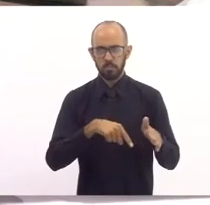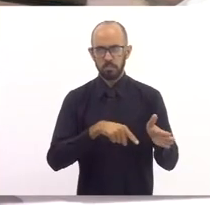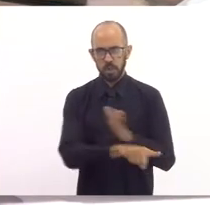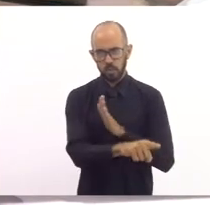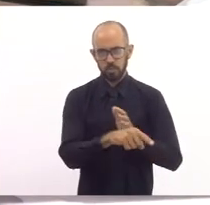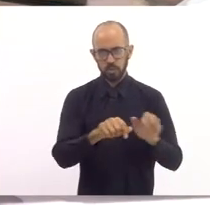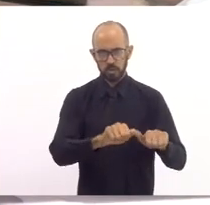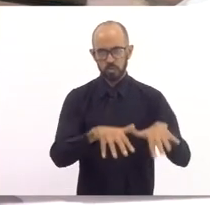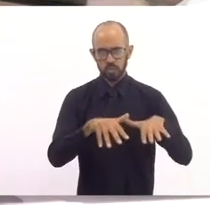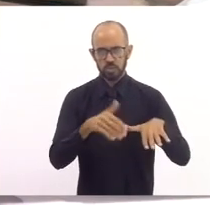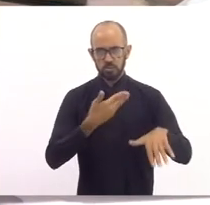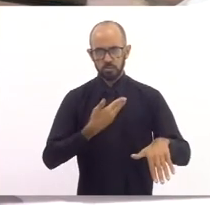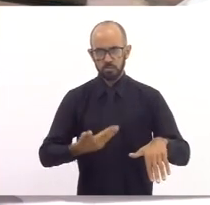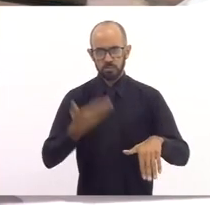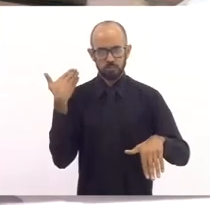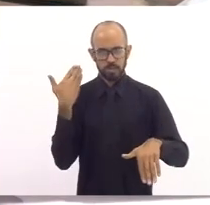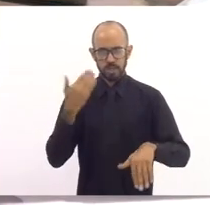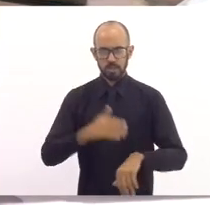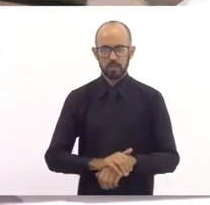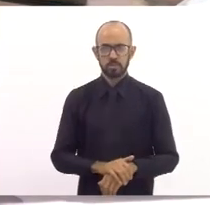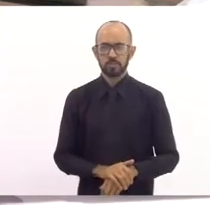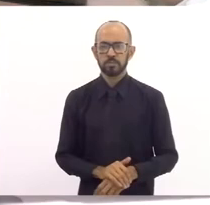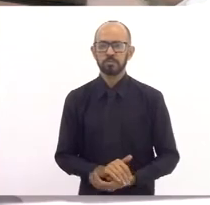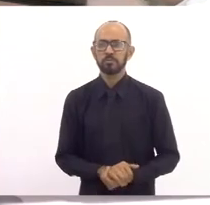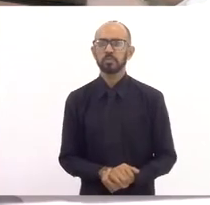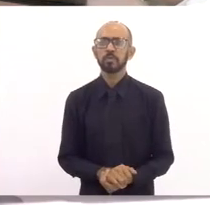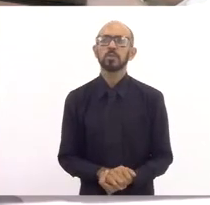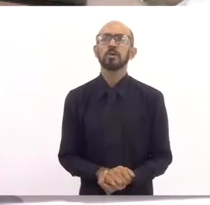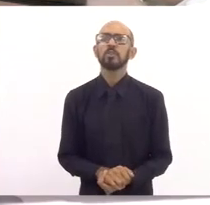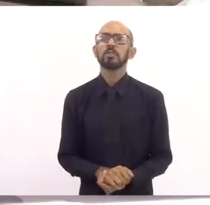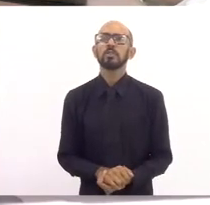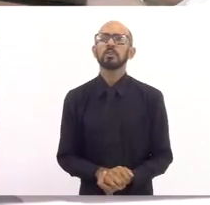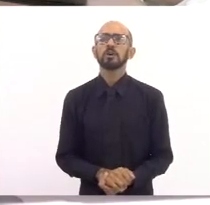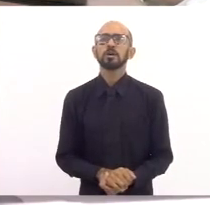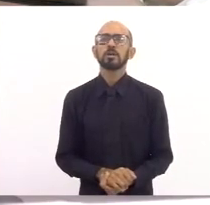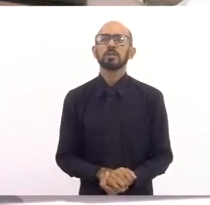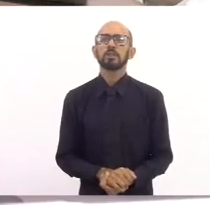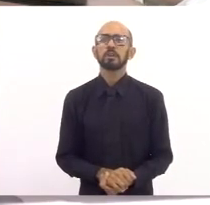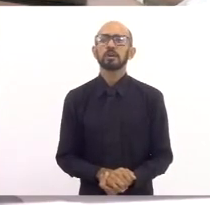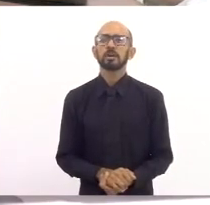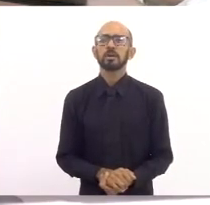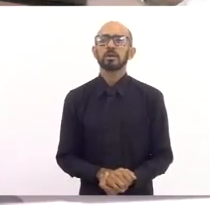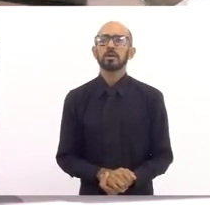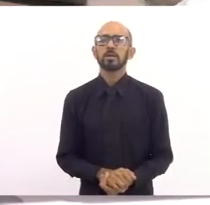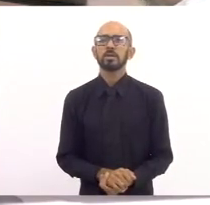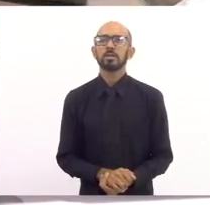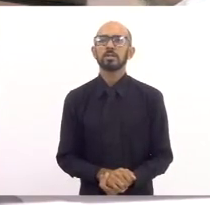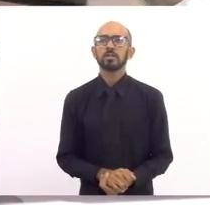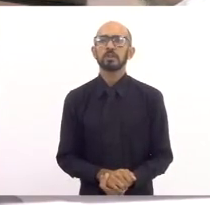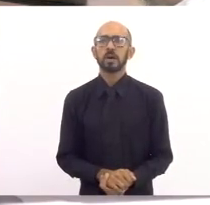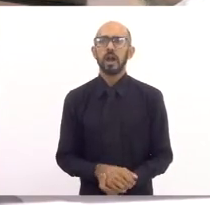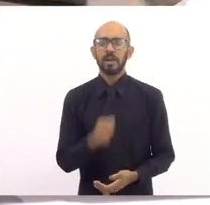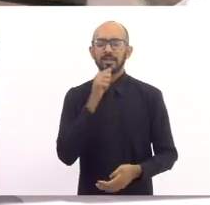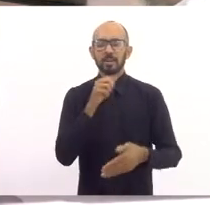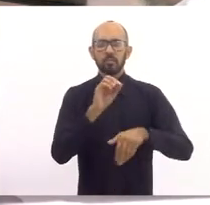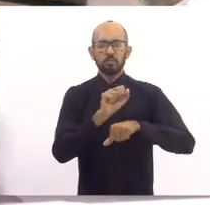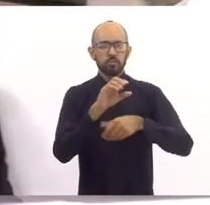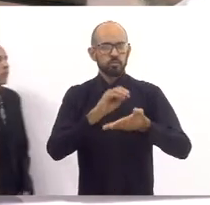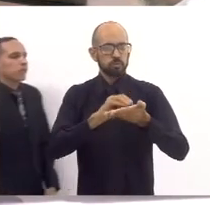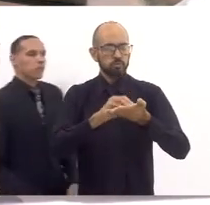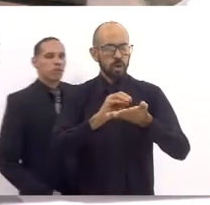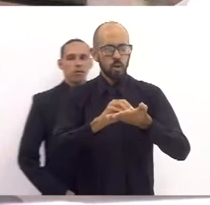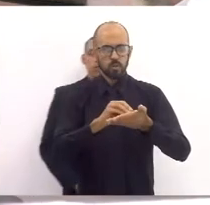passada. Vou passar para o doutor defensor público e depois ele marca o desistir. Não, ainda falta a supervia e falta o